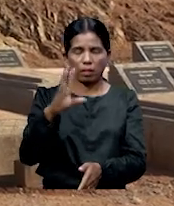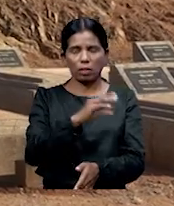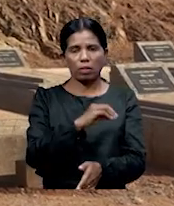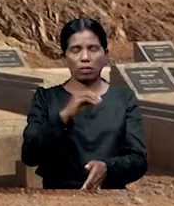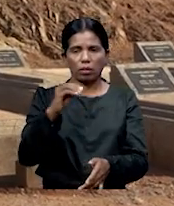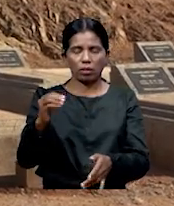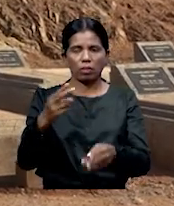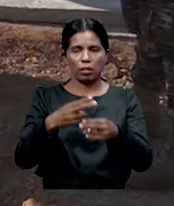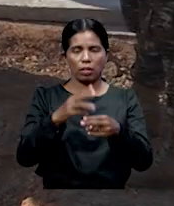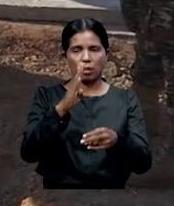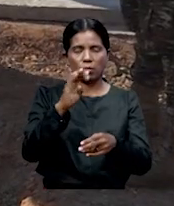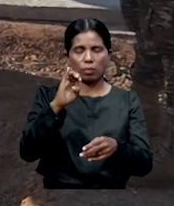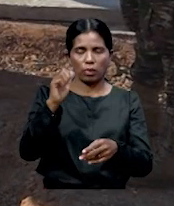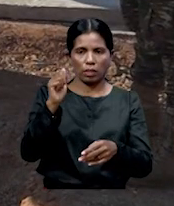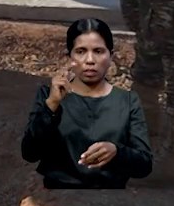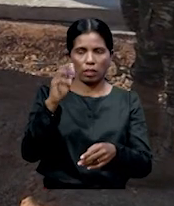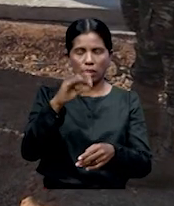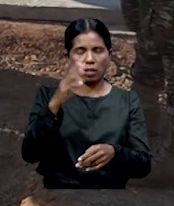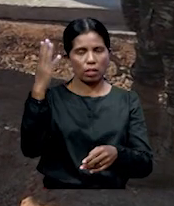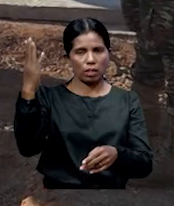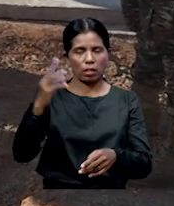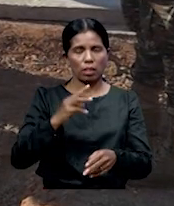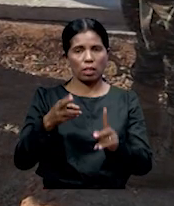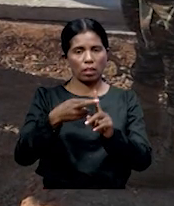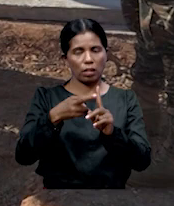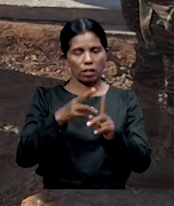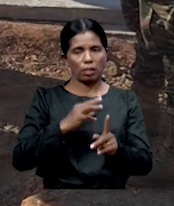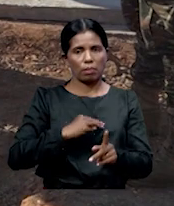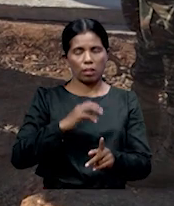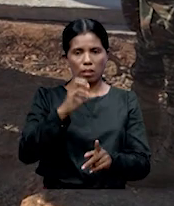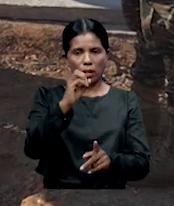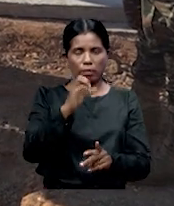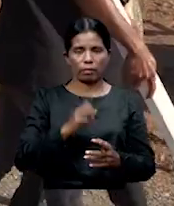Rocórico, Buiani e Jardim dos Heróis e Mártires da Pátria Metinaro.